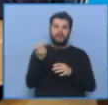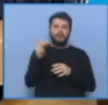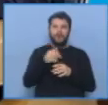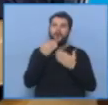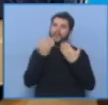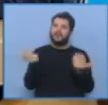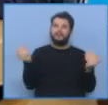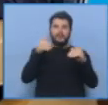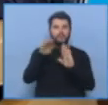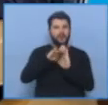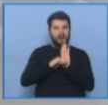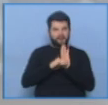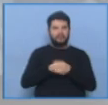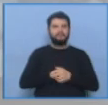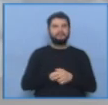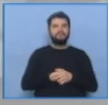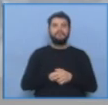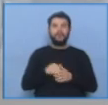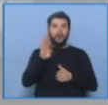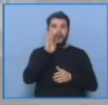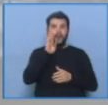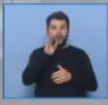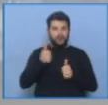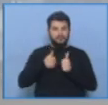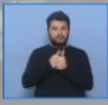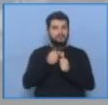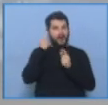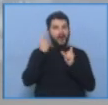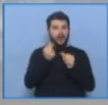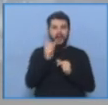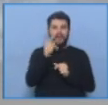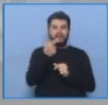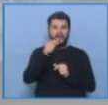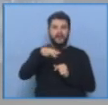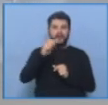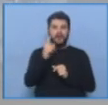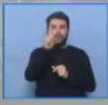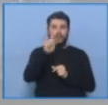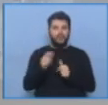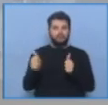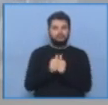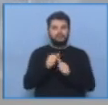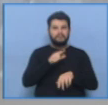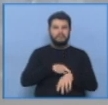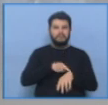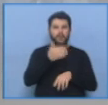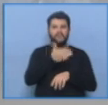estado neste programa. Mais logo, siga-nos na rádio, na Antena 1, onde fazemos companhia pelas